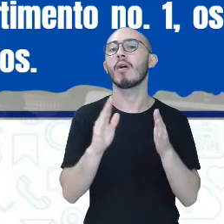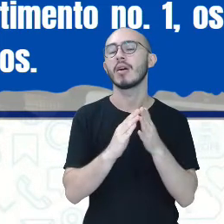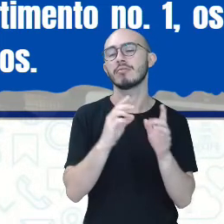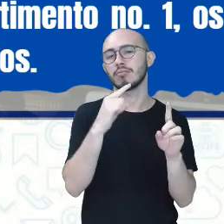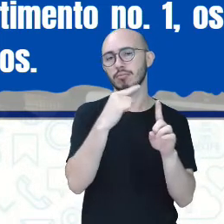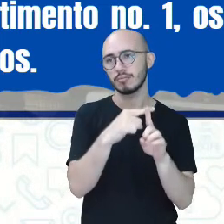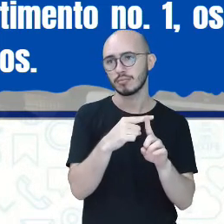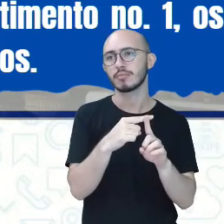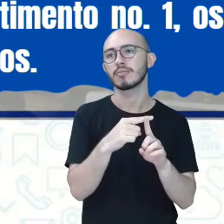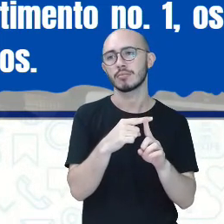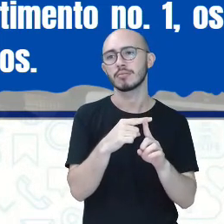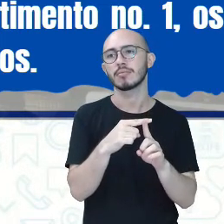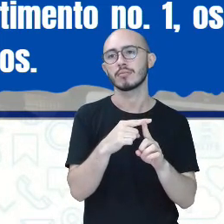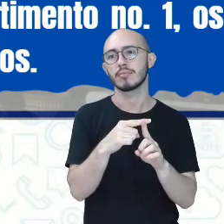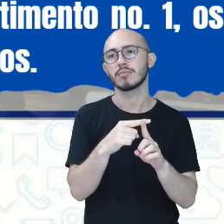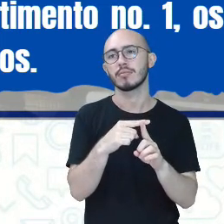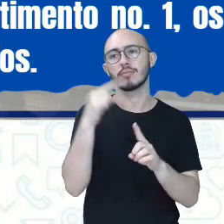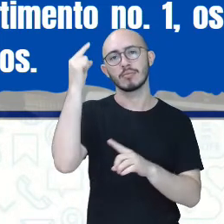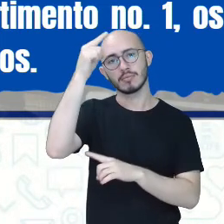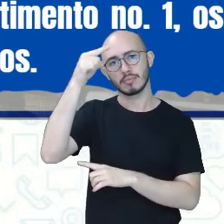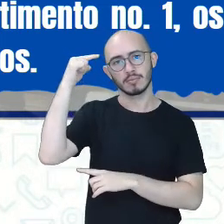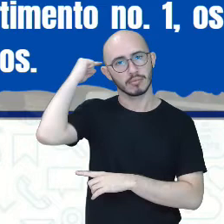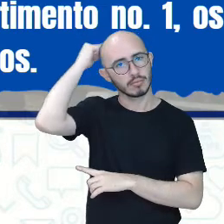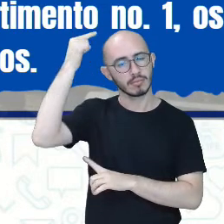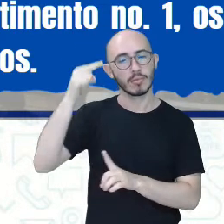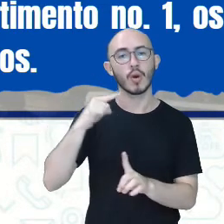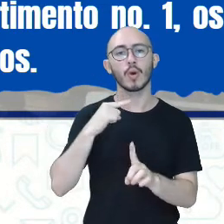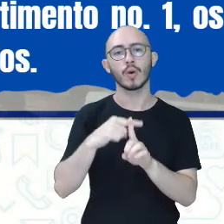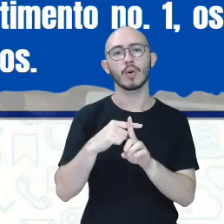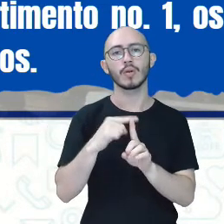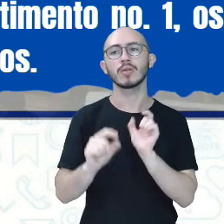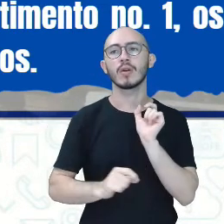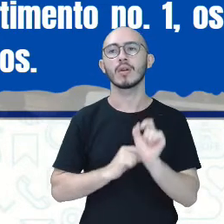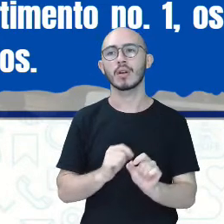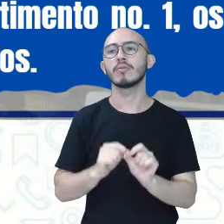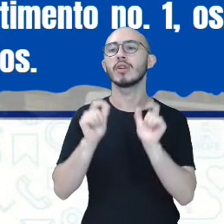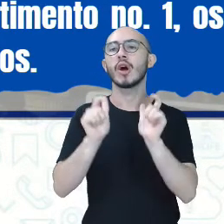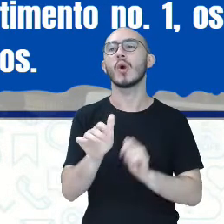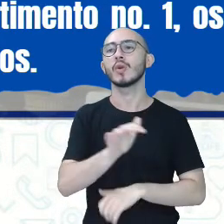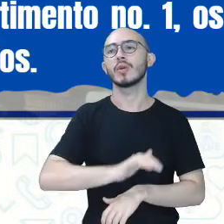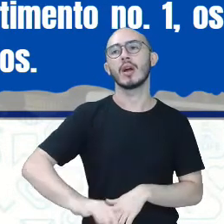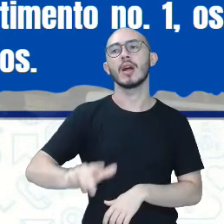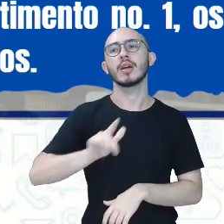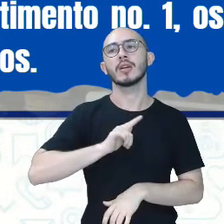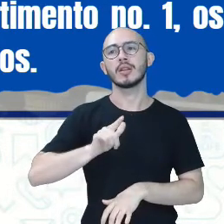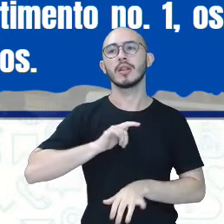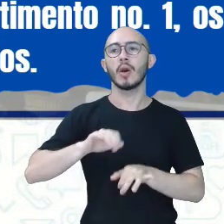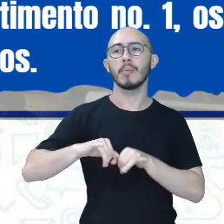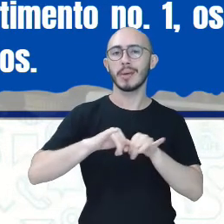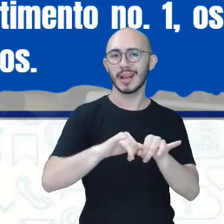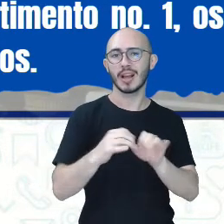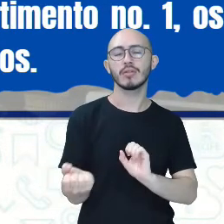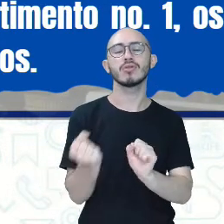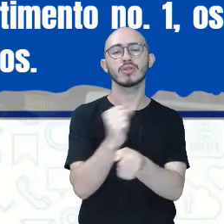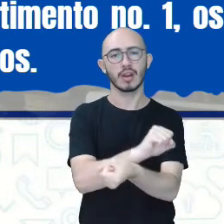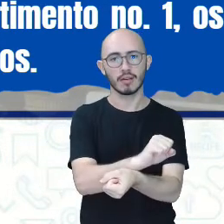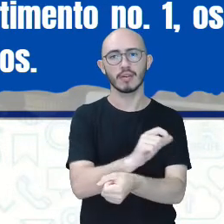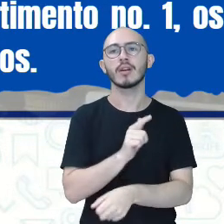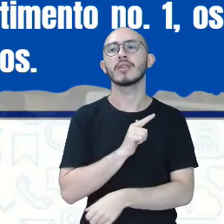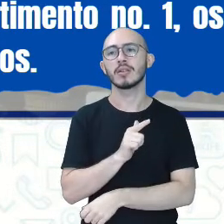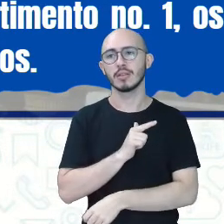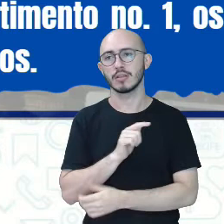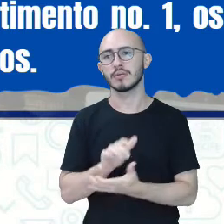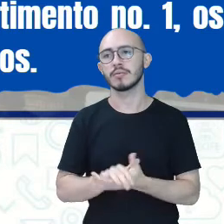a capela, né, a Igreja de Santa Cruz, né, e que nessa região funcionou um mercado de escravos, inclusive